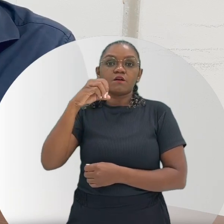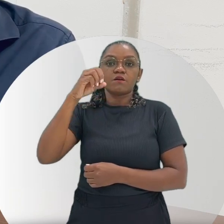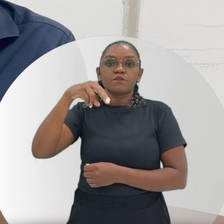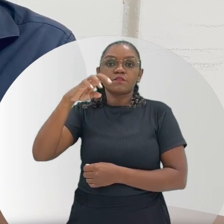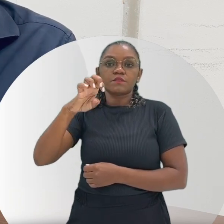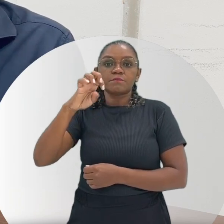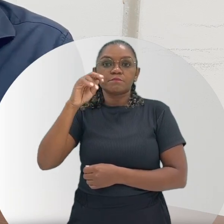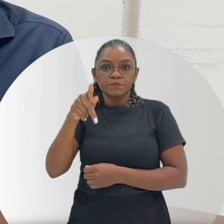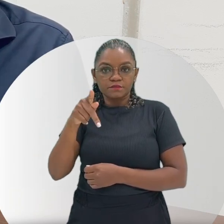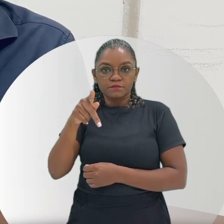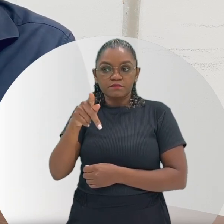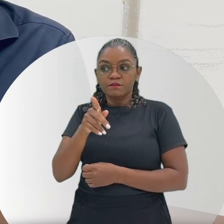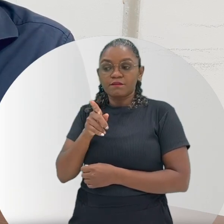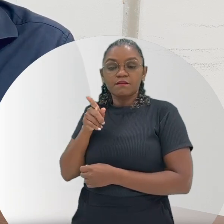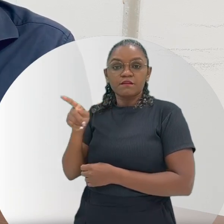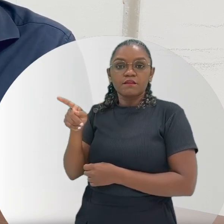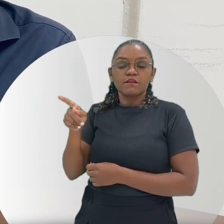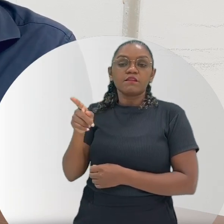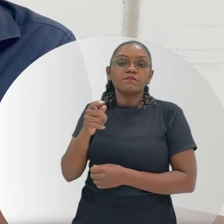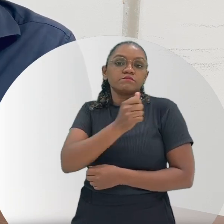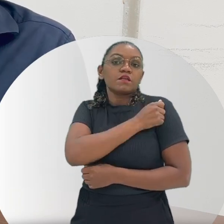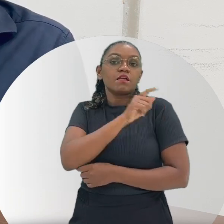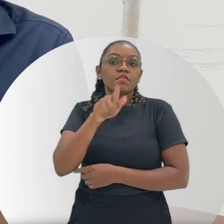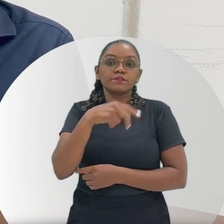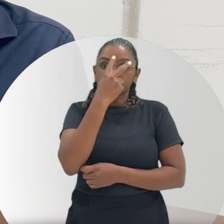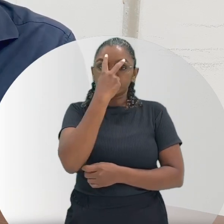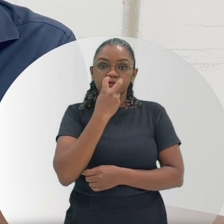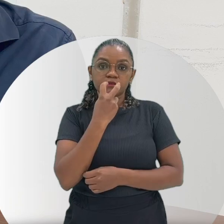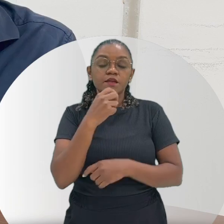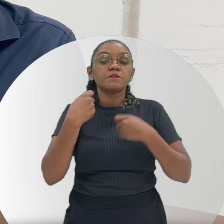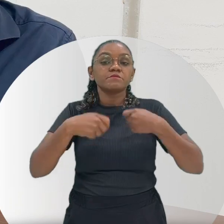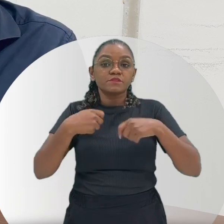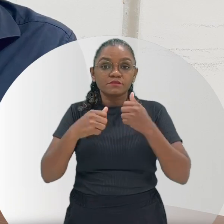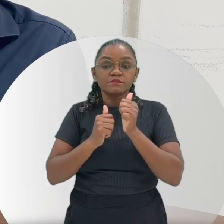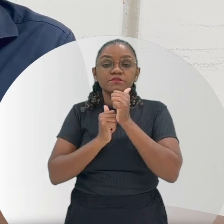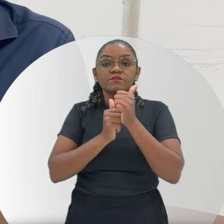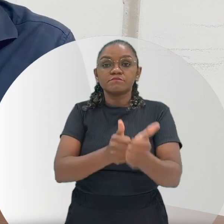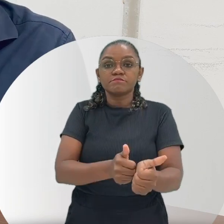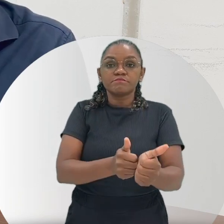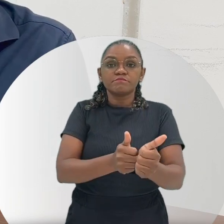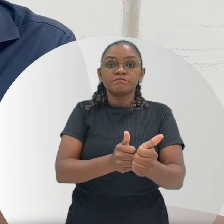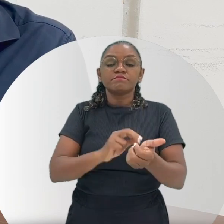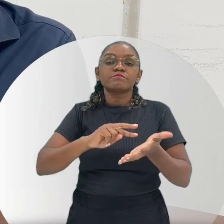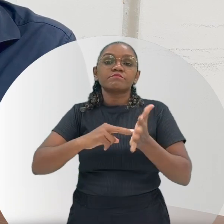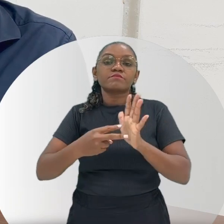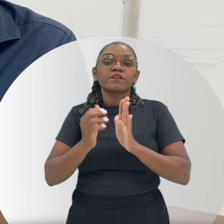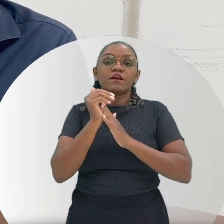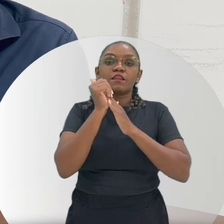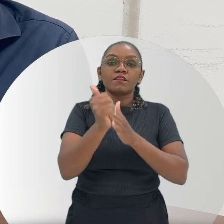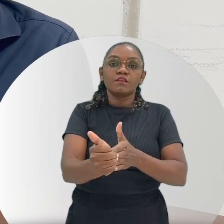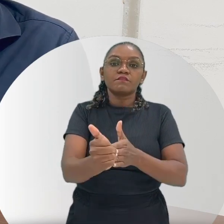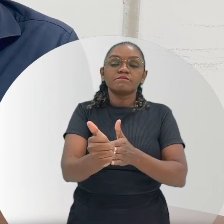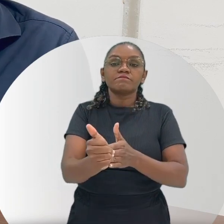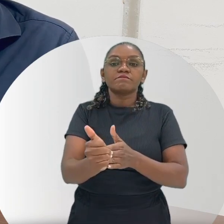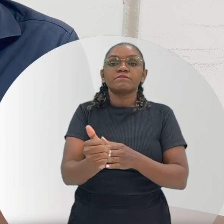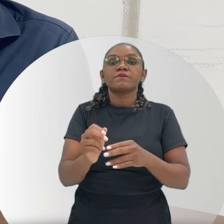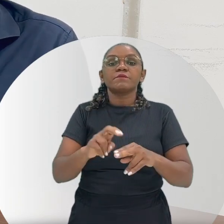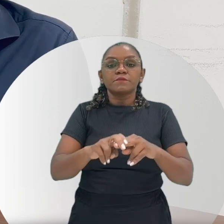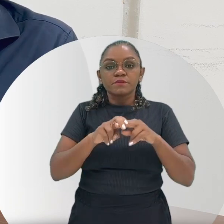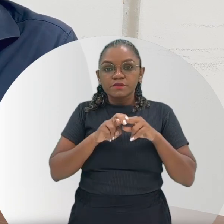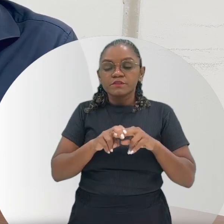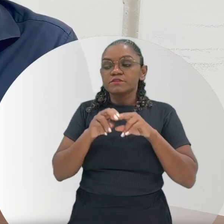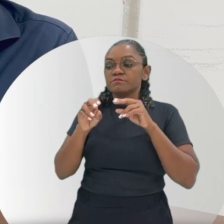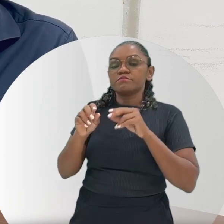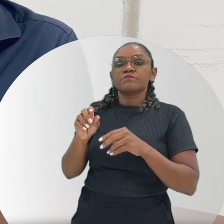apoio. Ele é cego e ele precisa de um apoio. Então, seja acompanhando ele para difundir conhecimento, né? Então, esse é o nosso